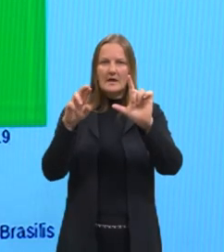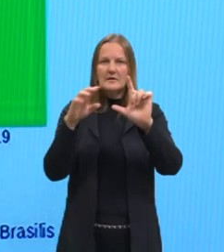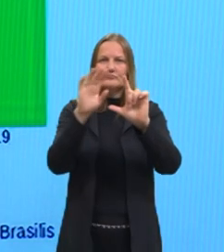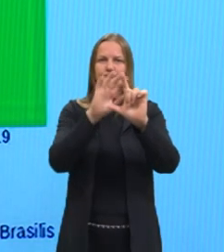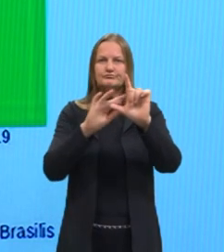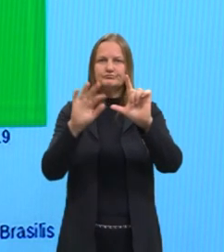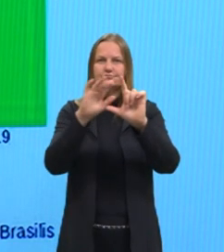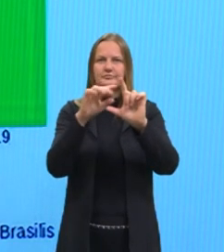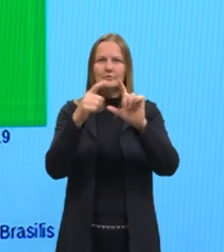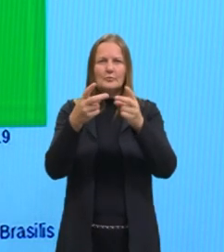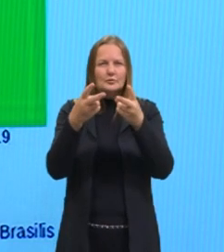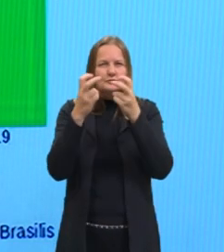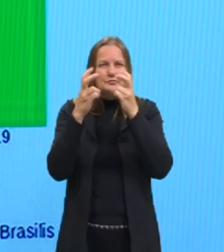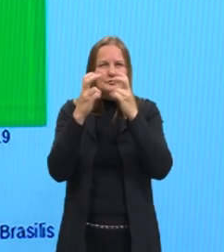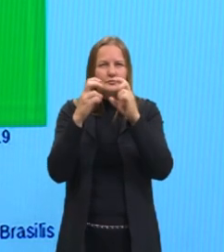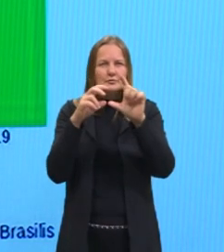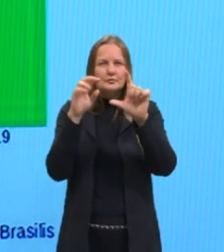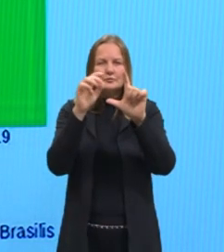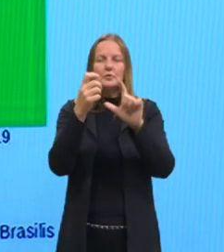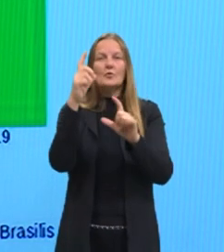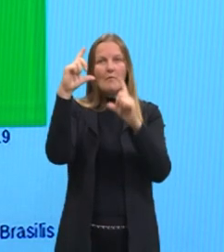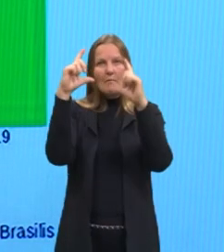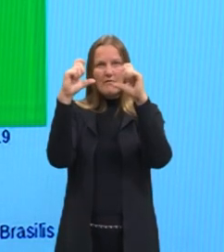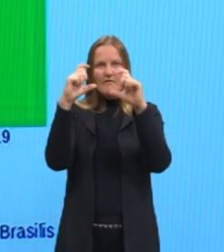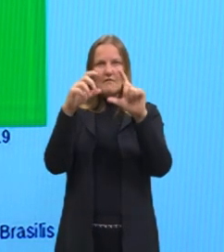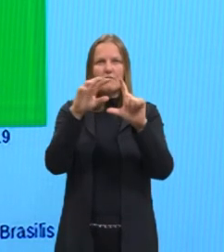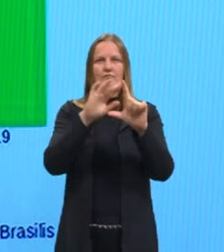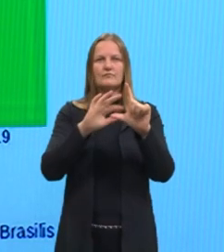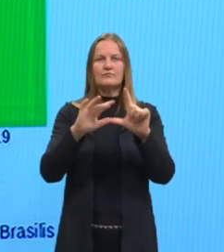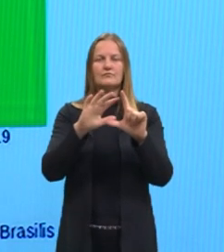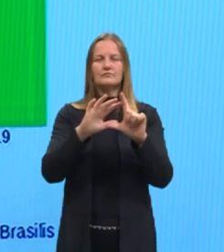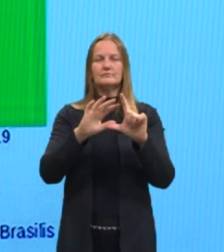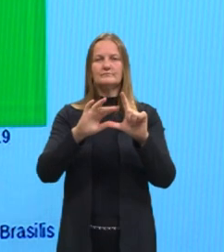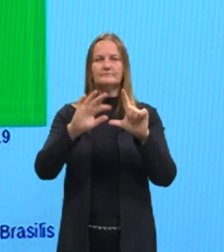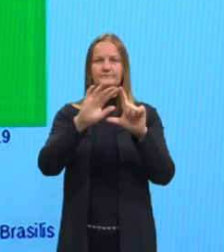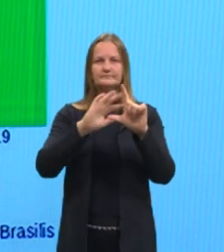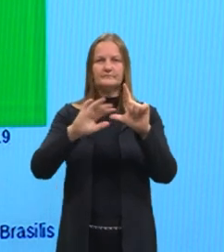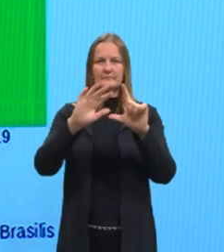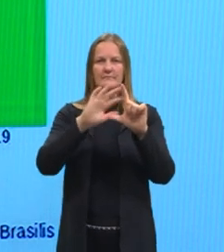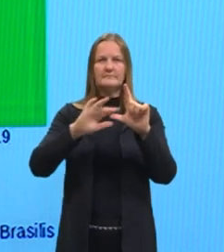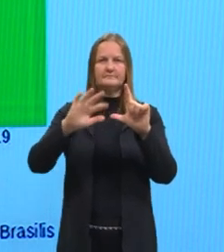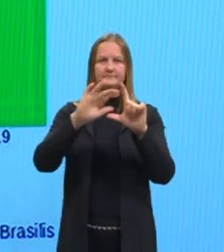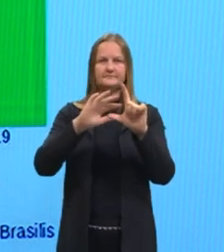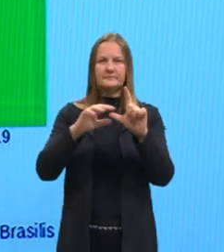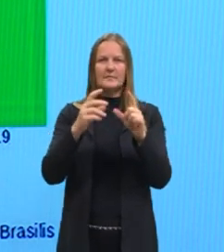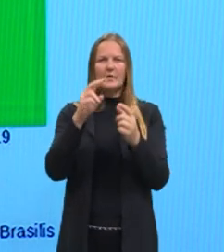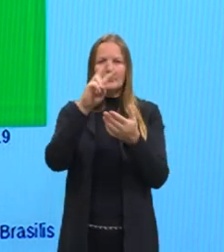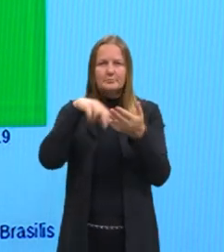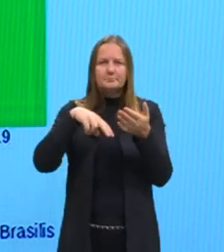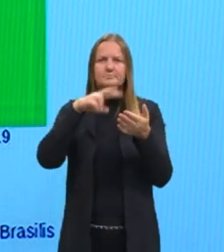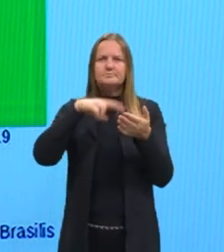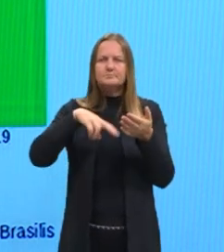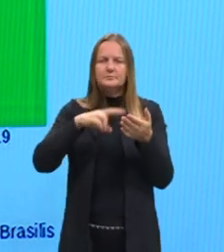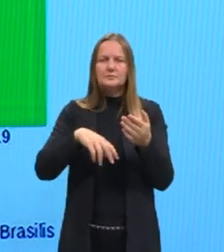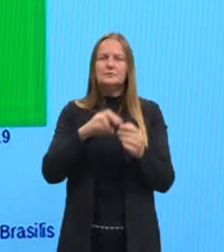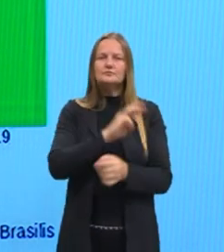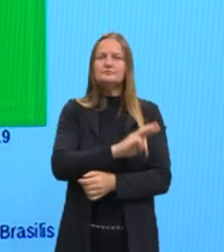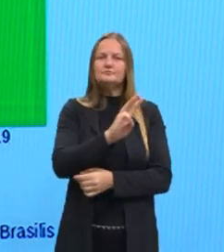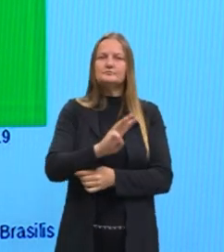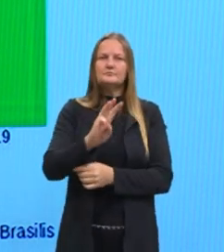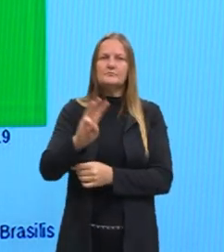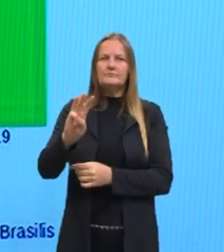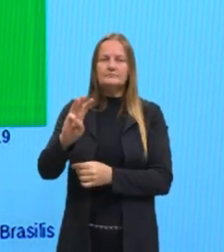projetos né de desmatamento Olha lá ou então tu a ponta aí a câmera do teu celular e vamos ver né tem o site